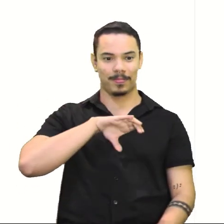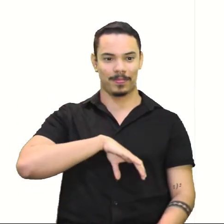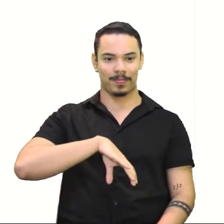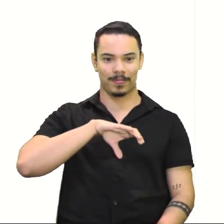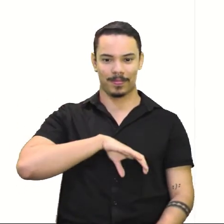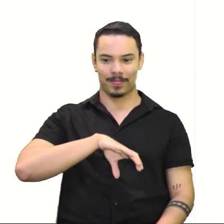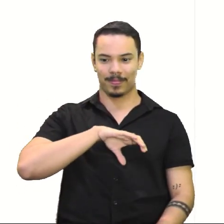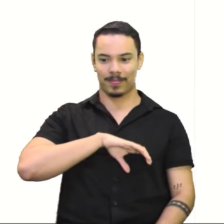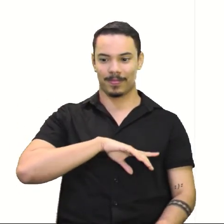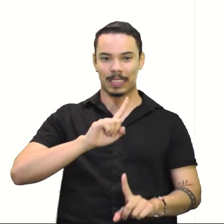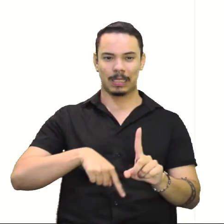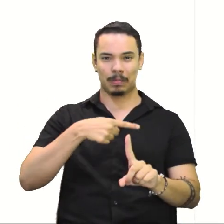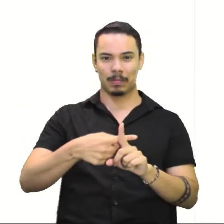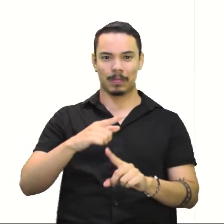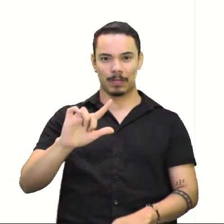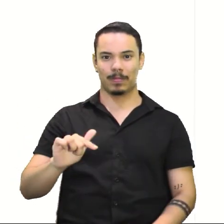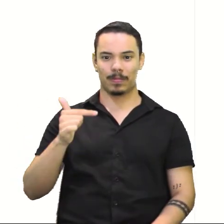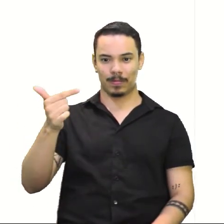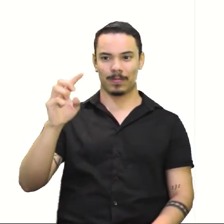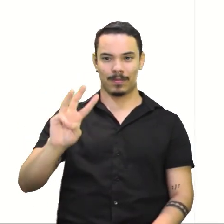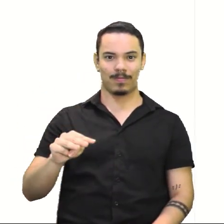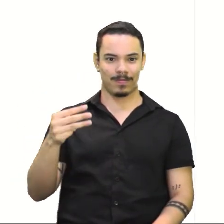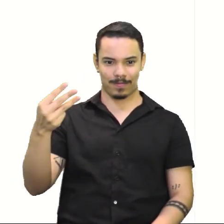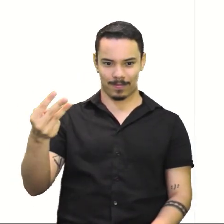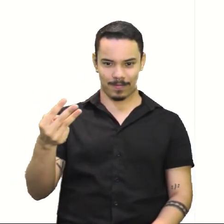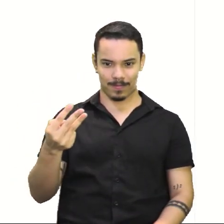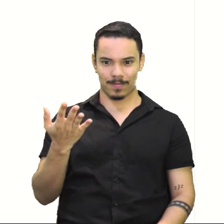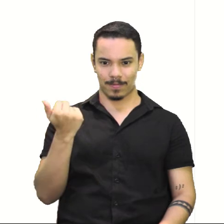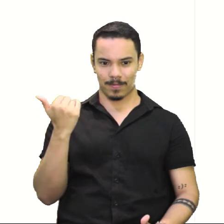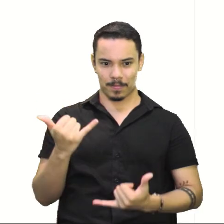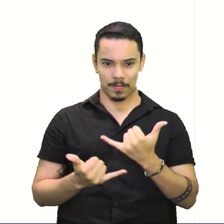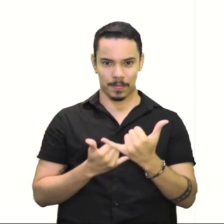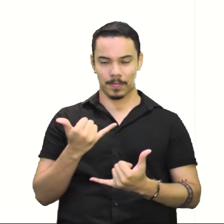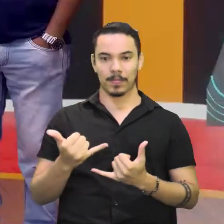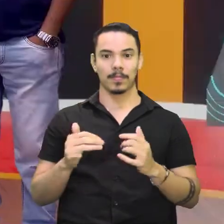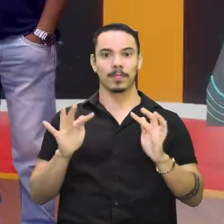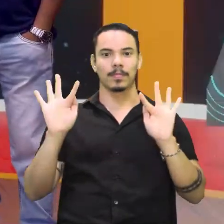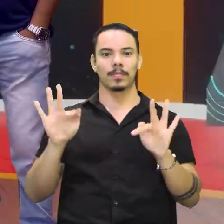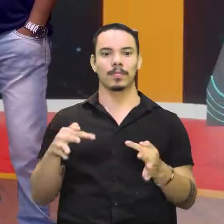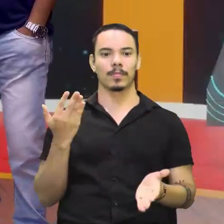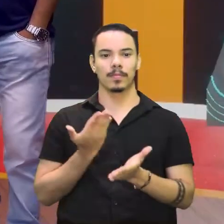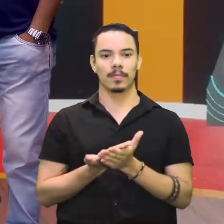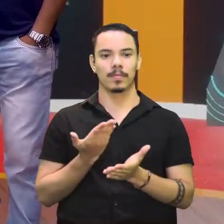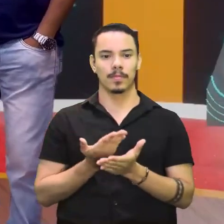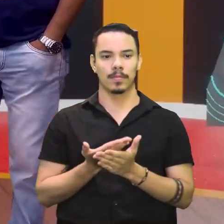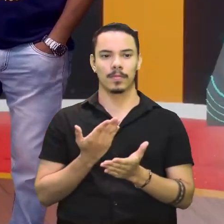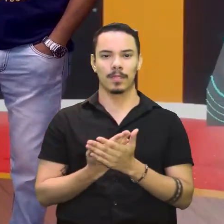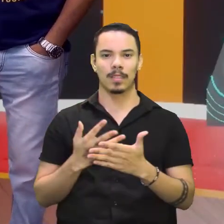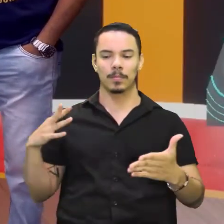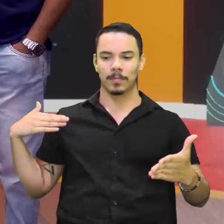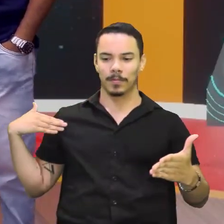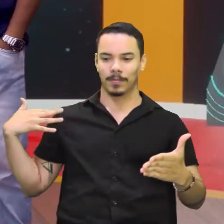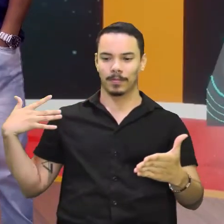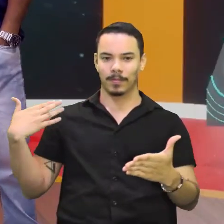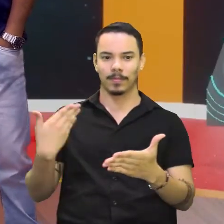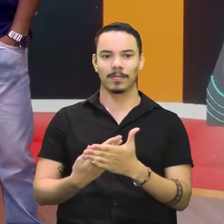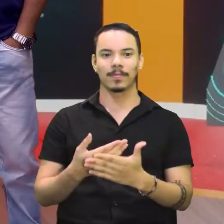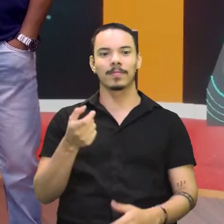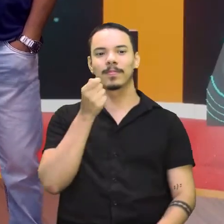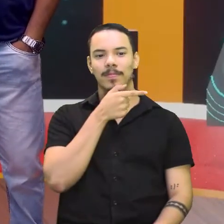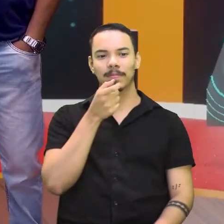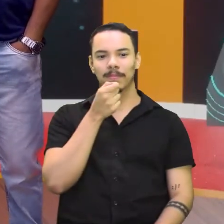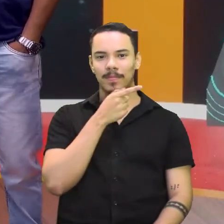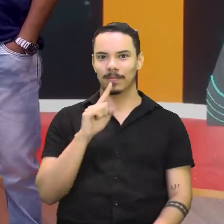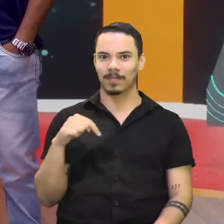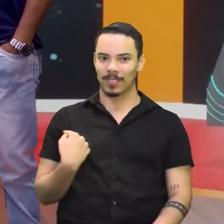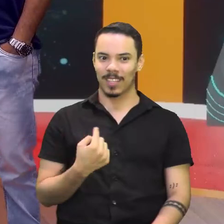ao cubo... Vamos brincar com os números? E para finalizar a aula de hoje, depois dessa piadinha matemática, que só a gente